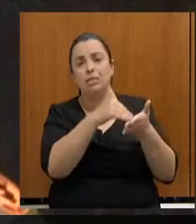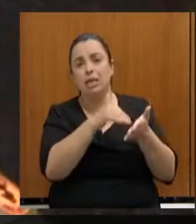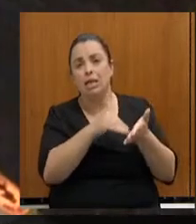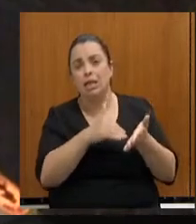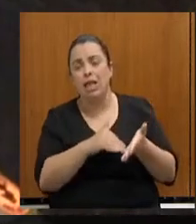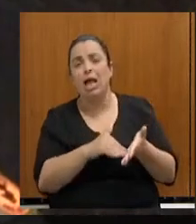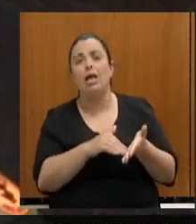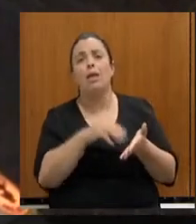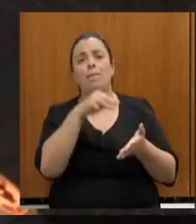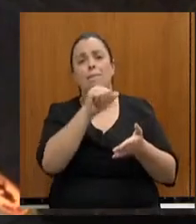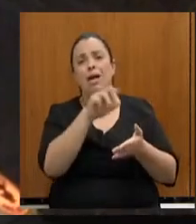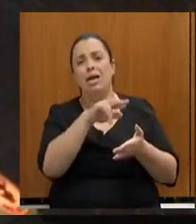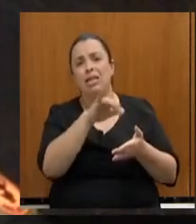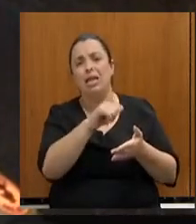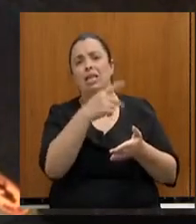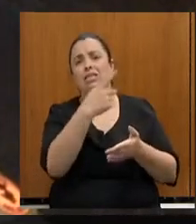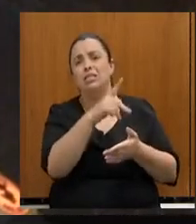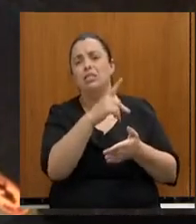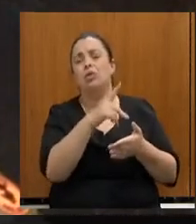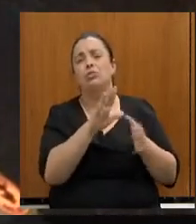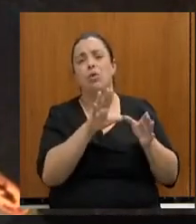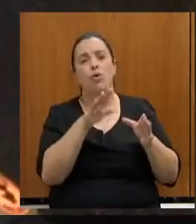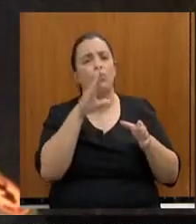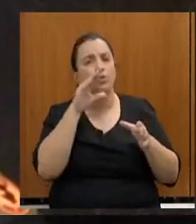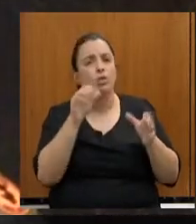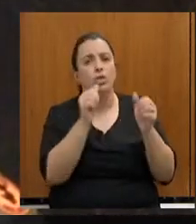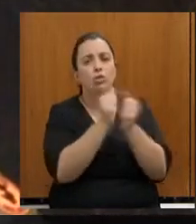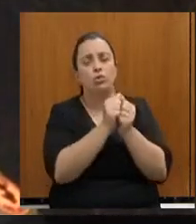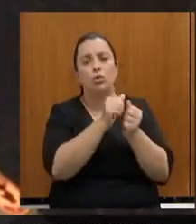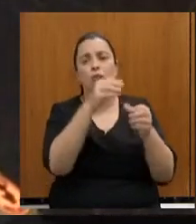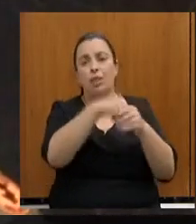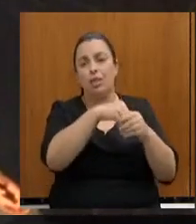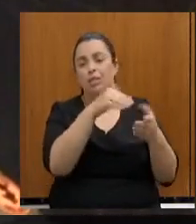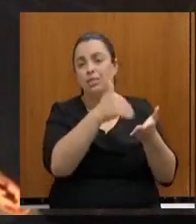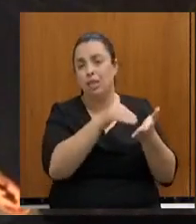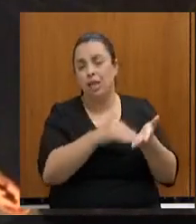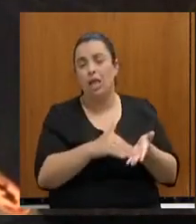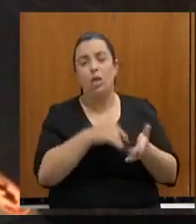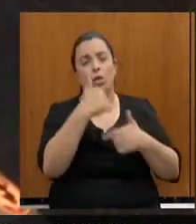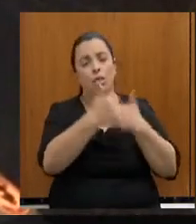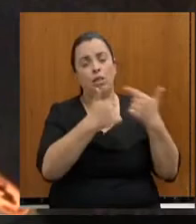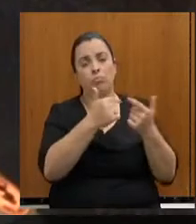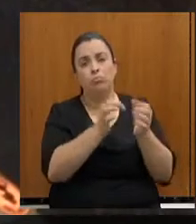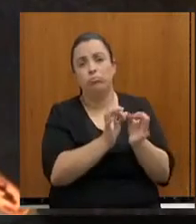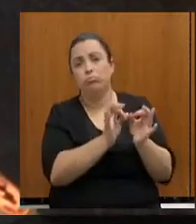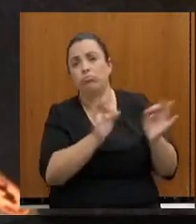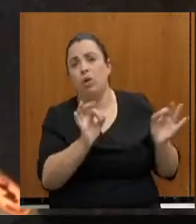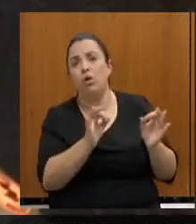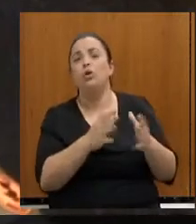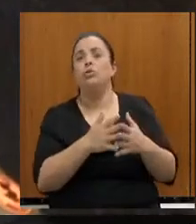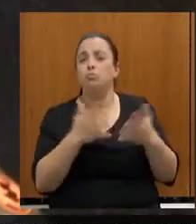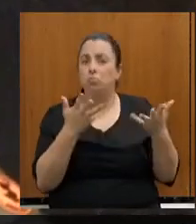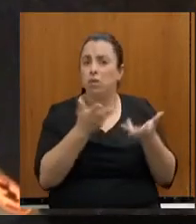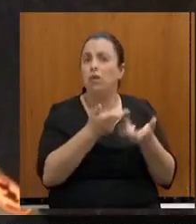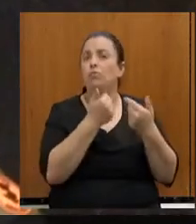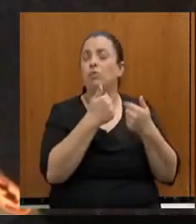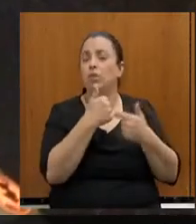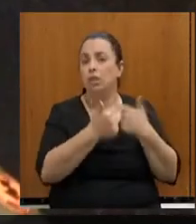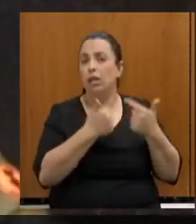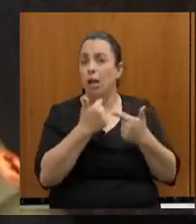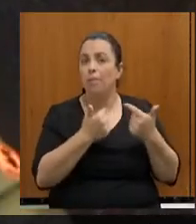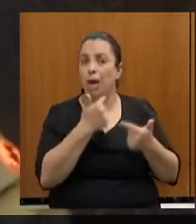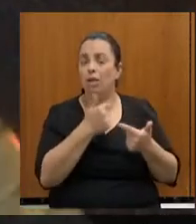da do setor de Meio Ambiente do estado tem cumprido um belíssimo trabalho na frente desta